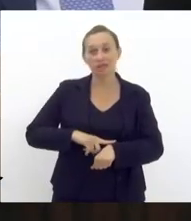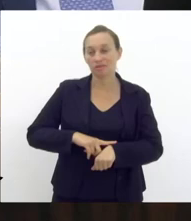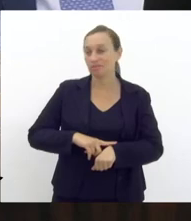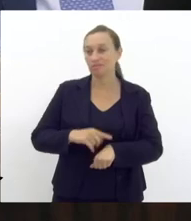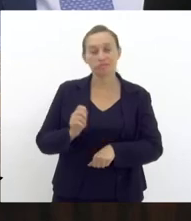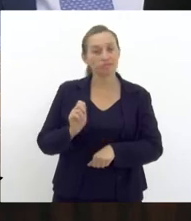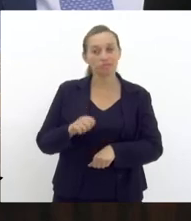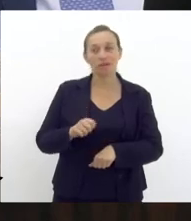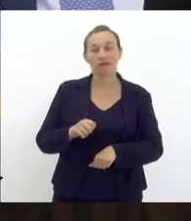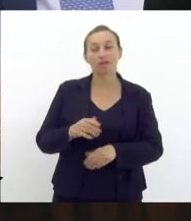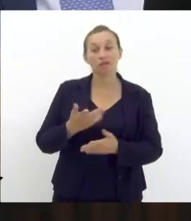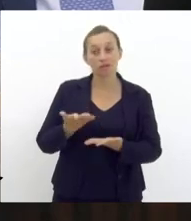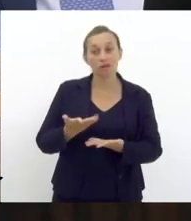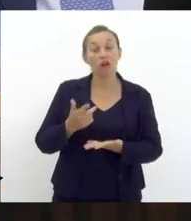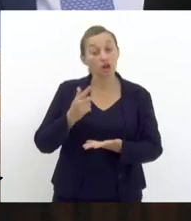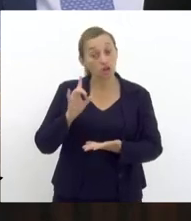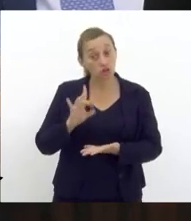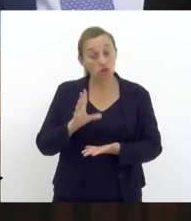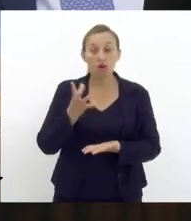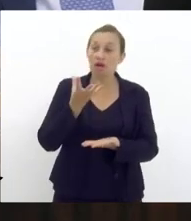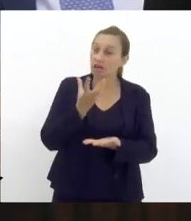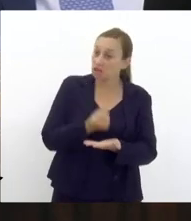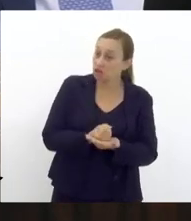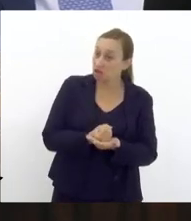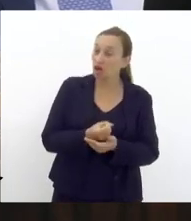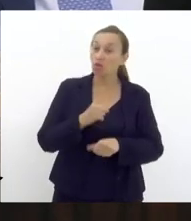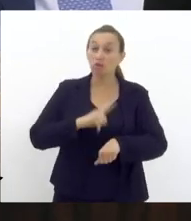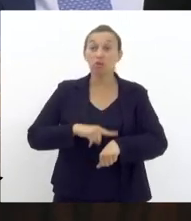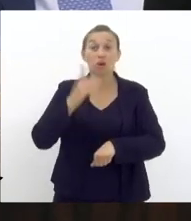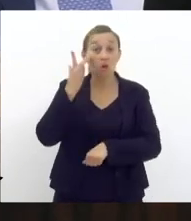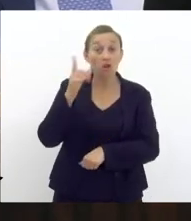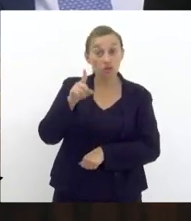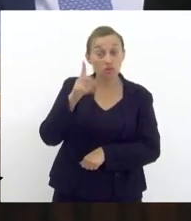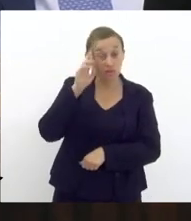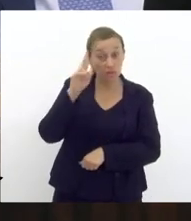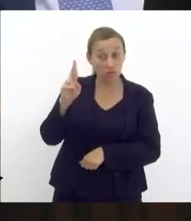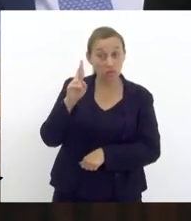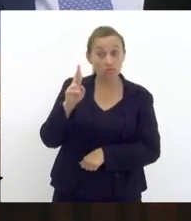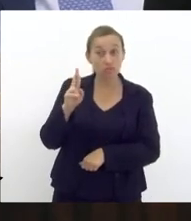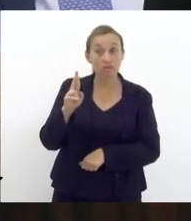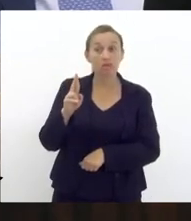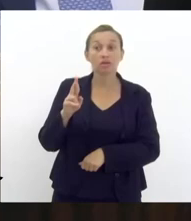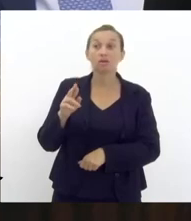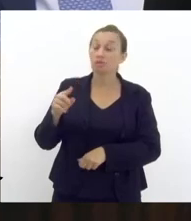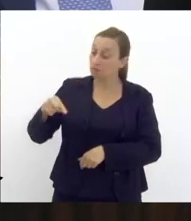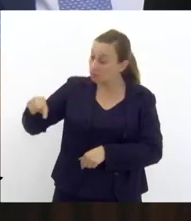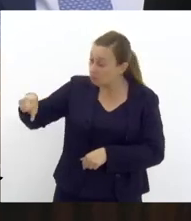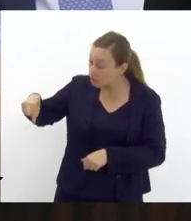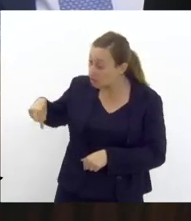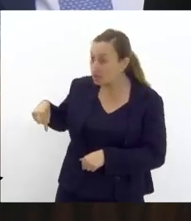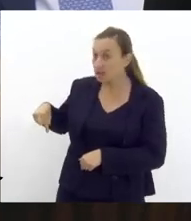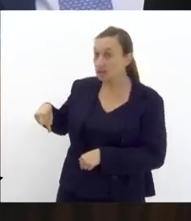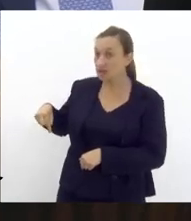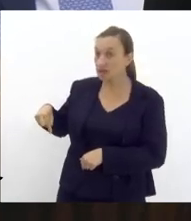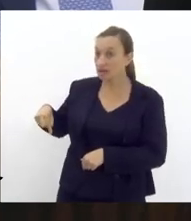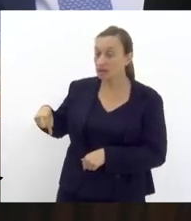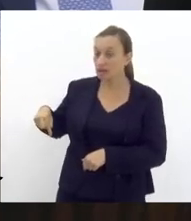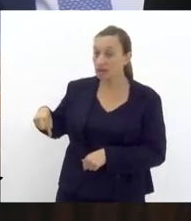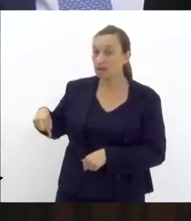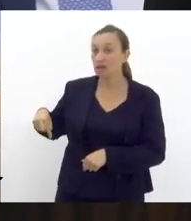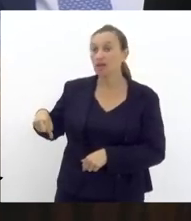eu só eu só passo registrar o tempo eu acho que o senhor deve um pouco vim aqui presidir a sessão